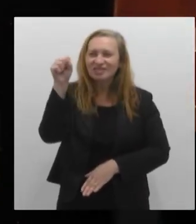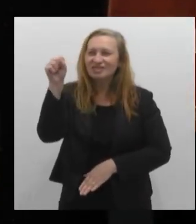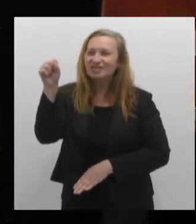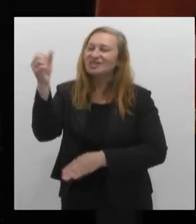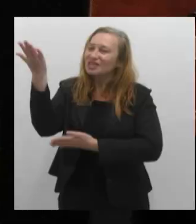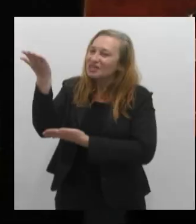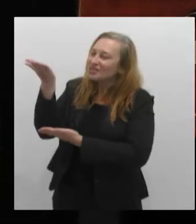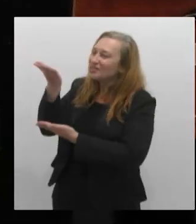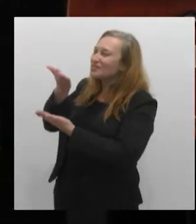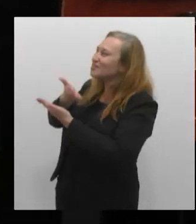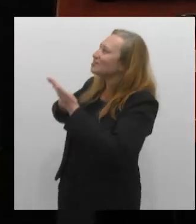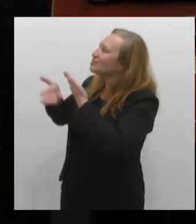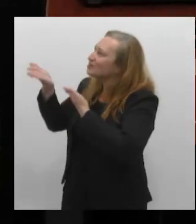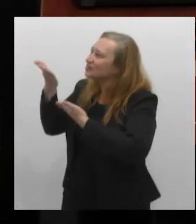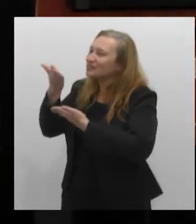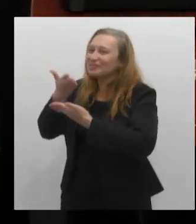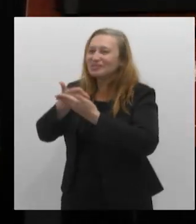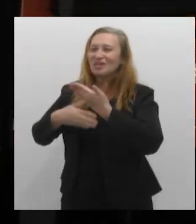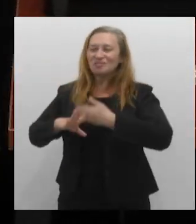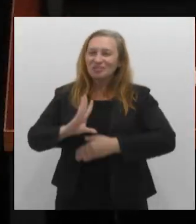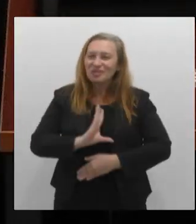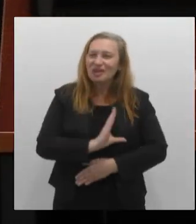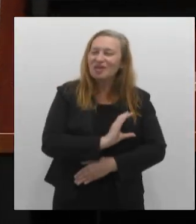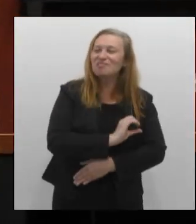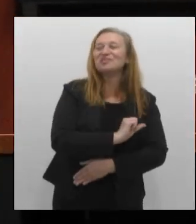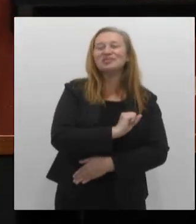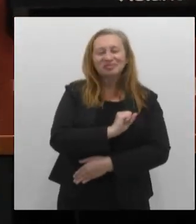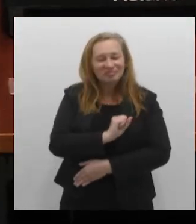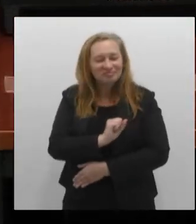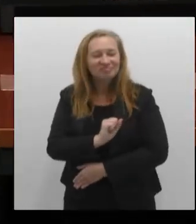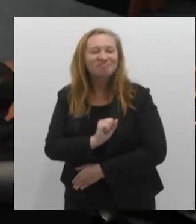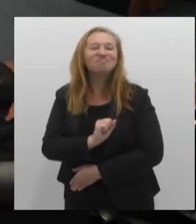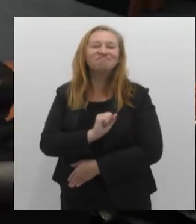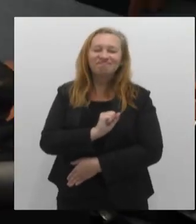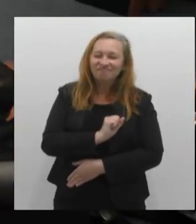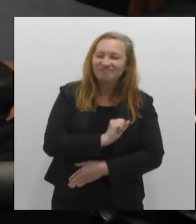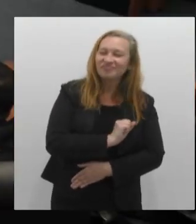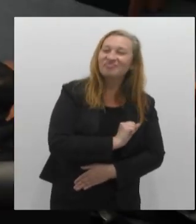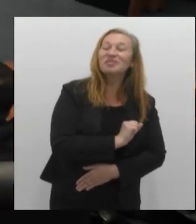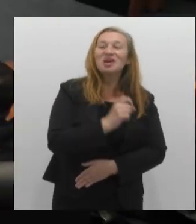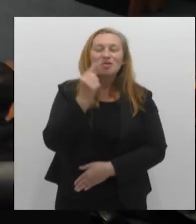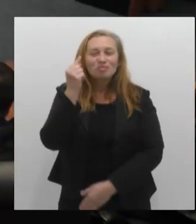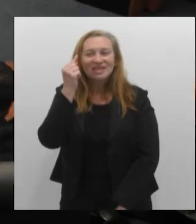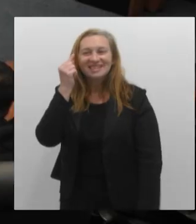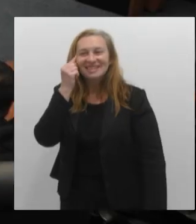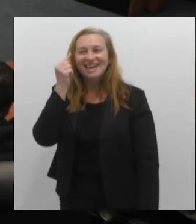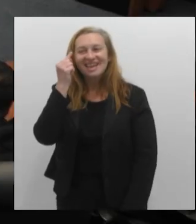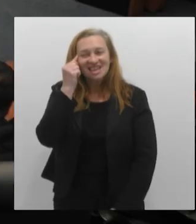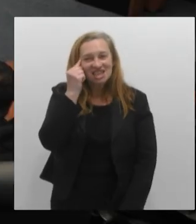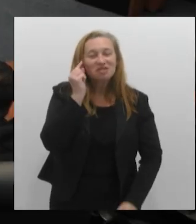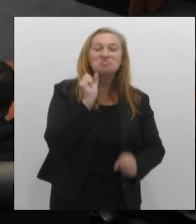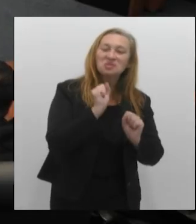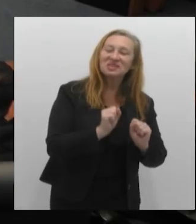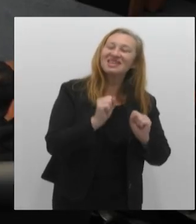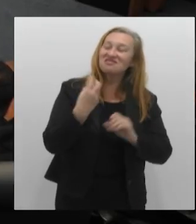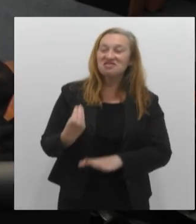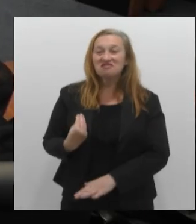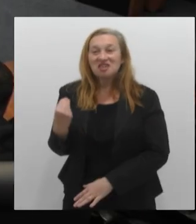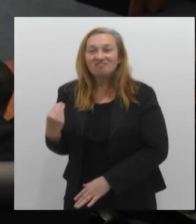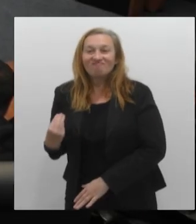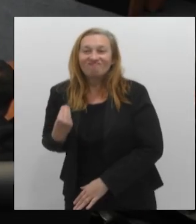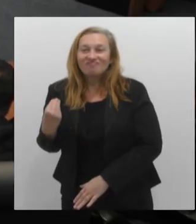cura por amor. Vamos do início. Eu pensei que podia viver. Quero ver. Eu pensei que podia